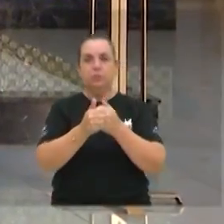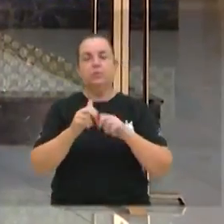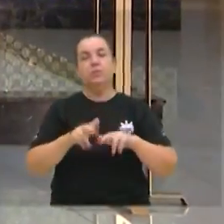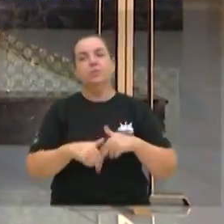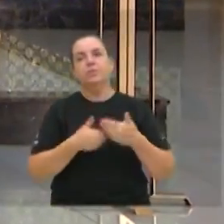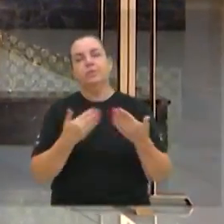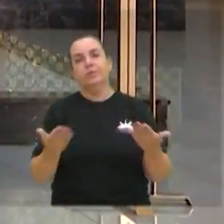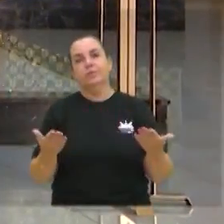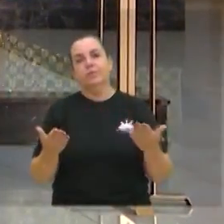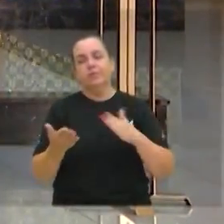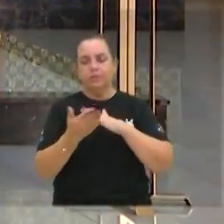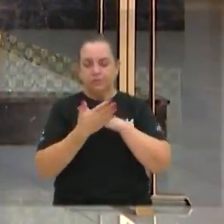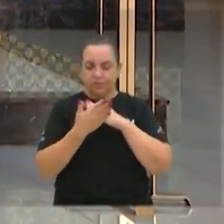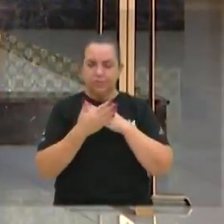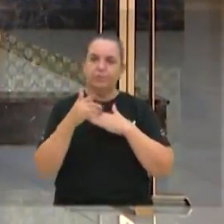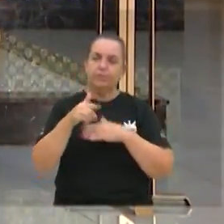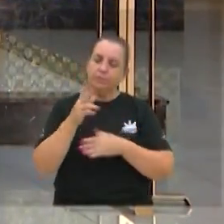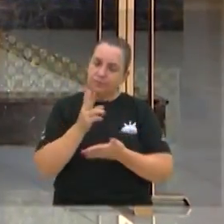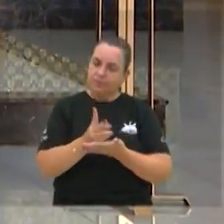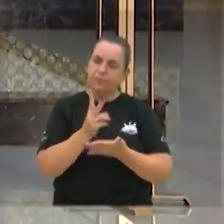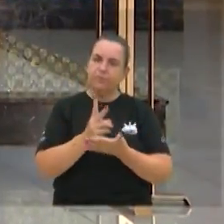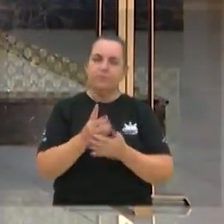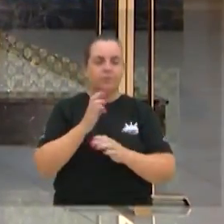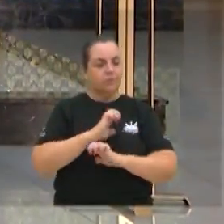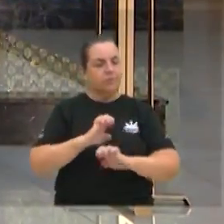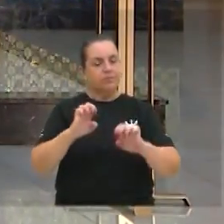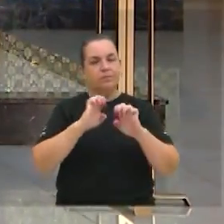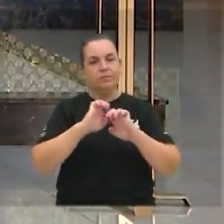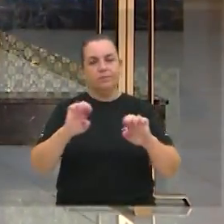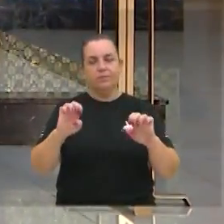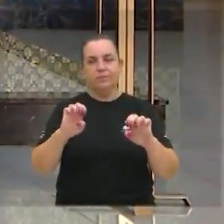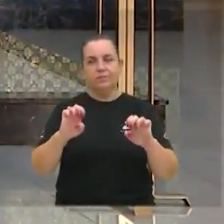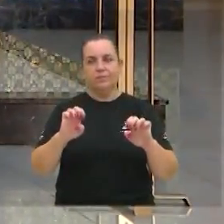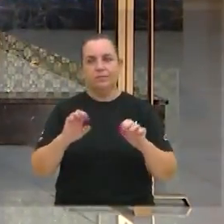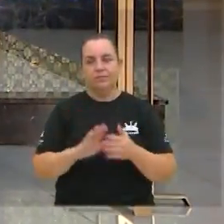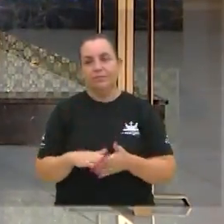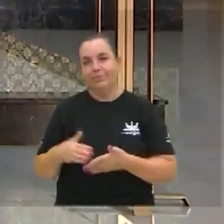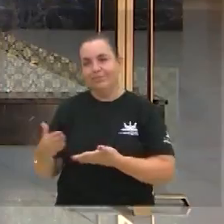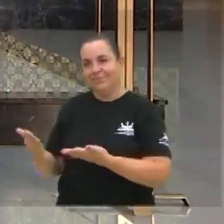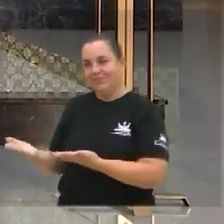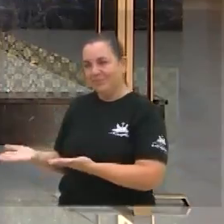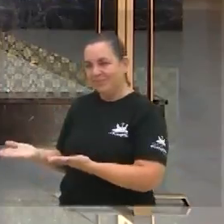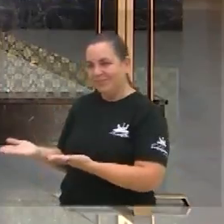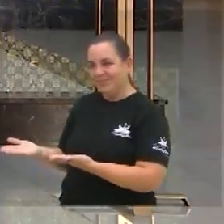isso, ajude-nos e continue com essa obra,